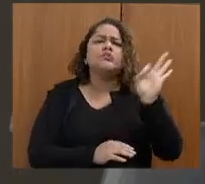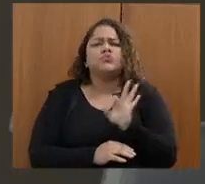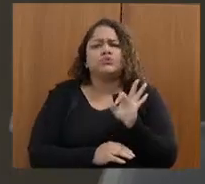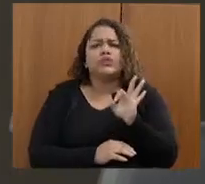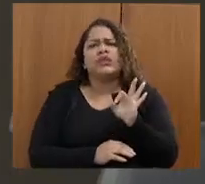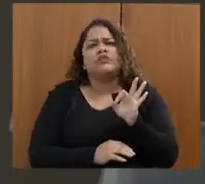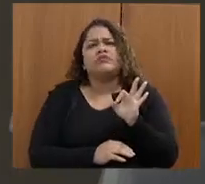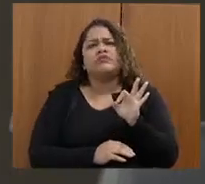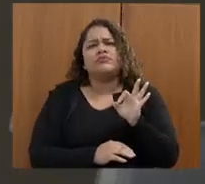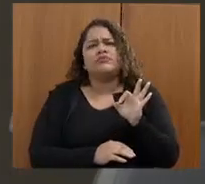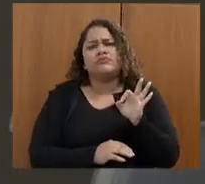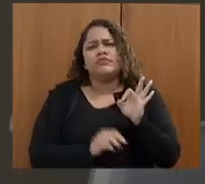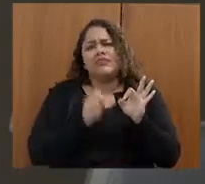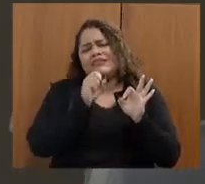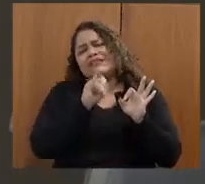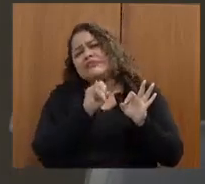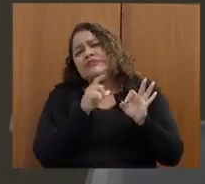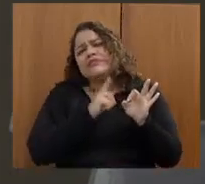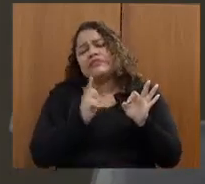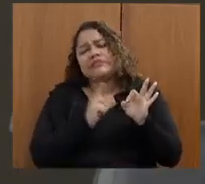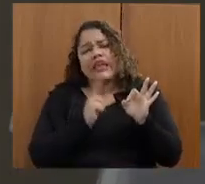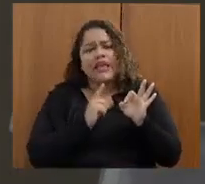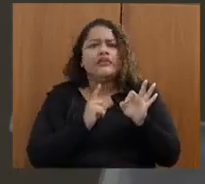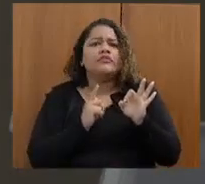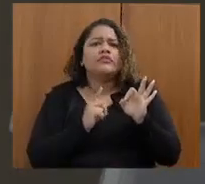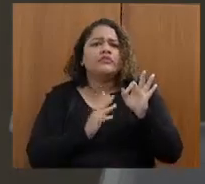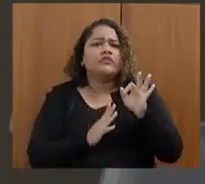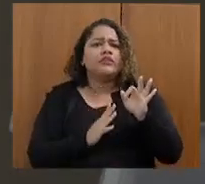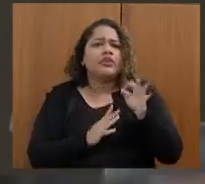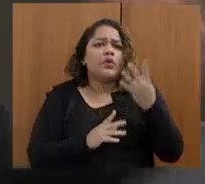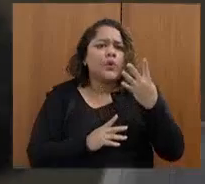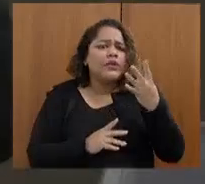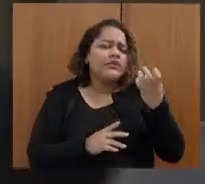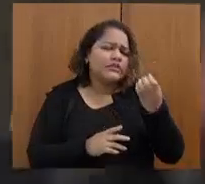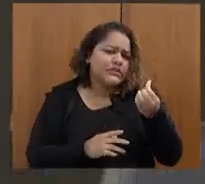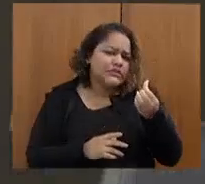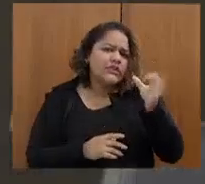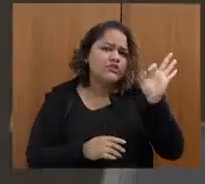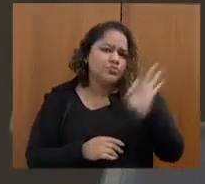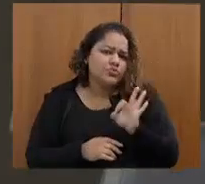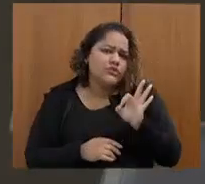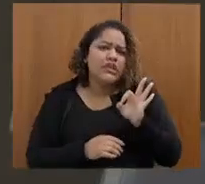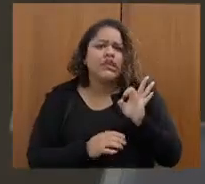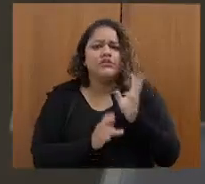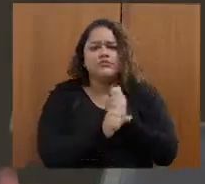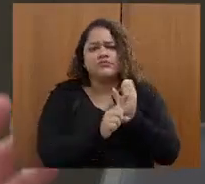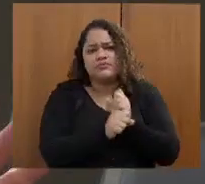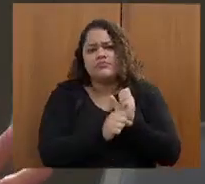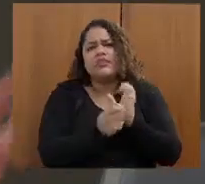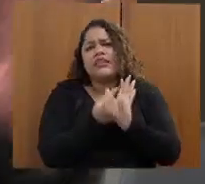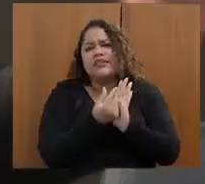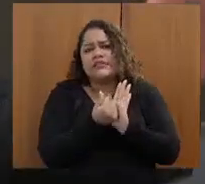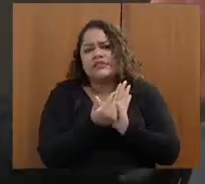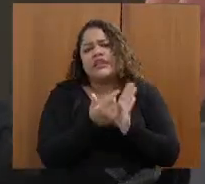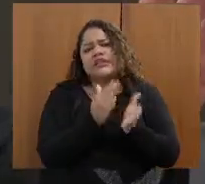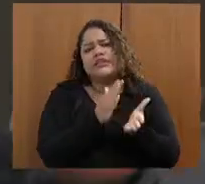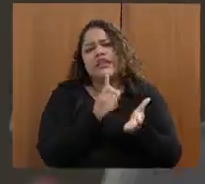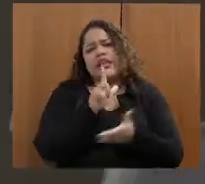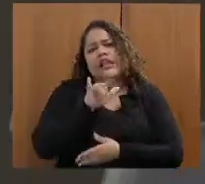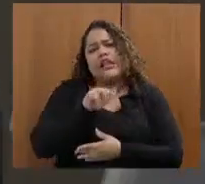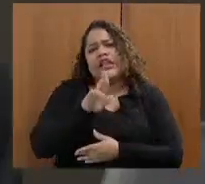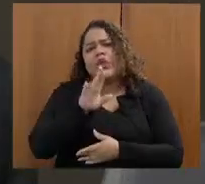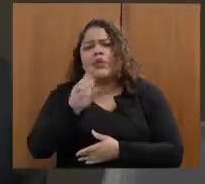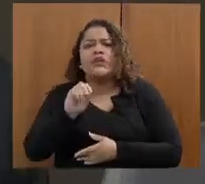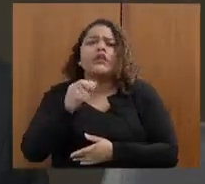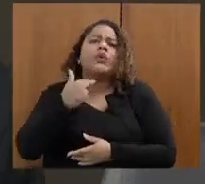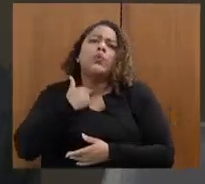46 o centro do do da da receita com a gente líquida não dá para dar o reajuste